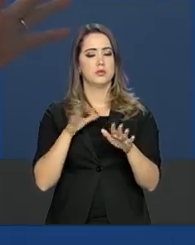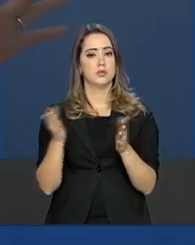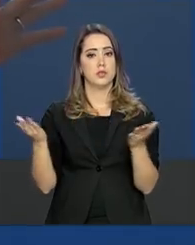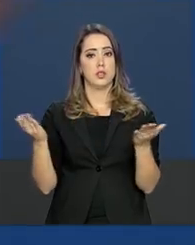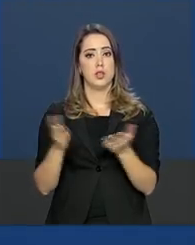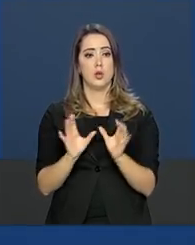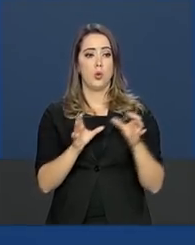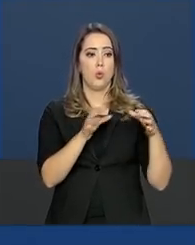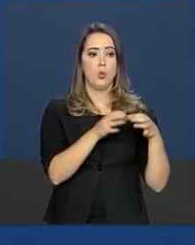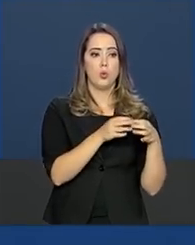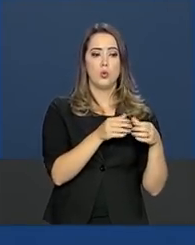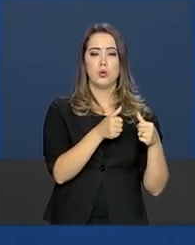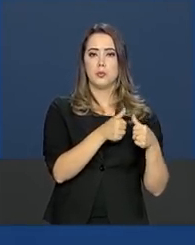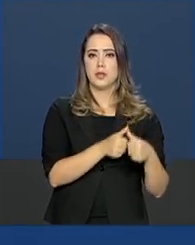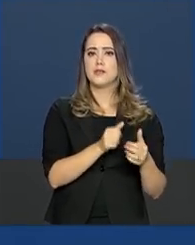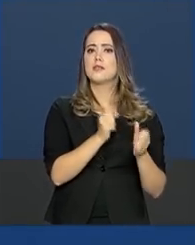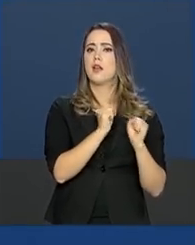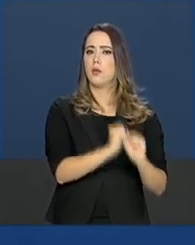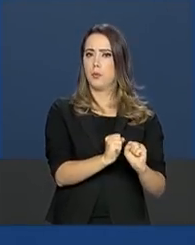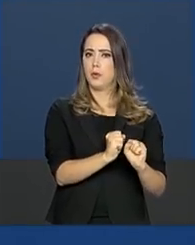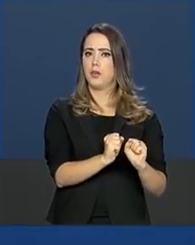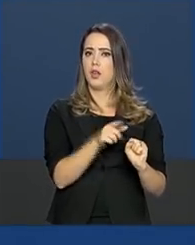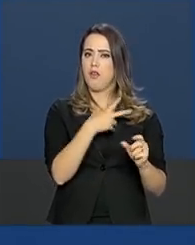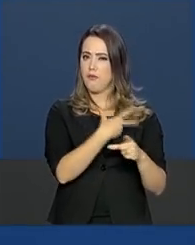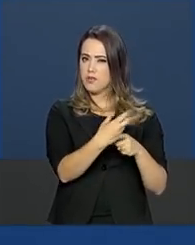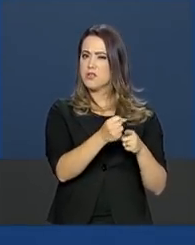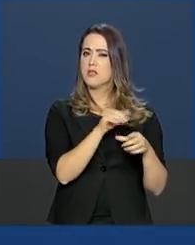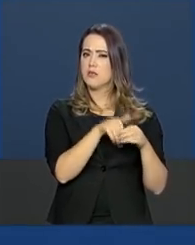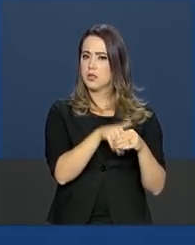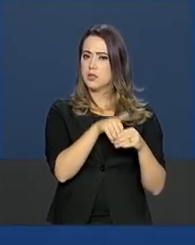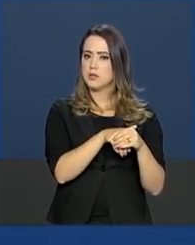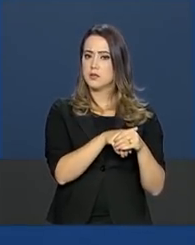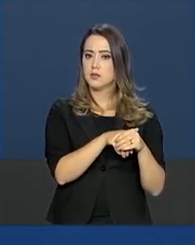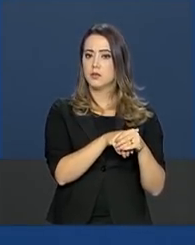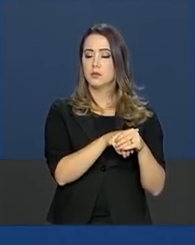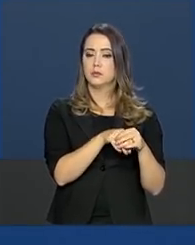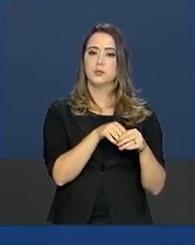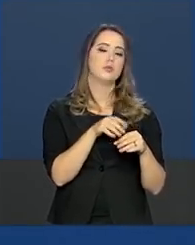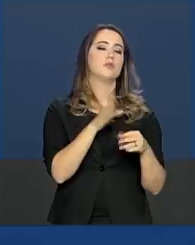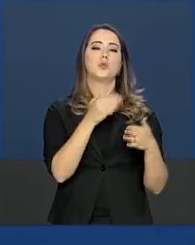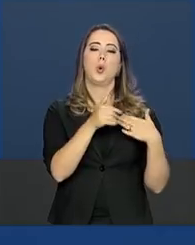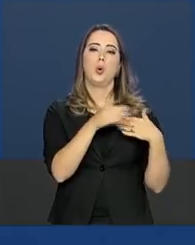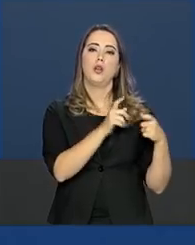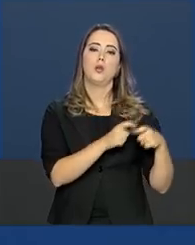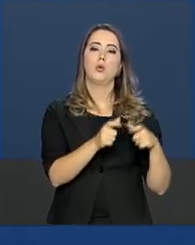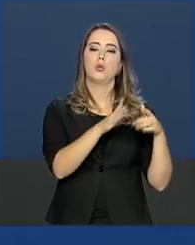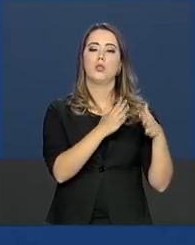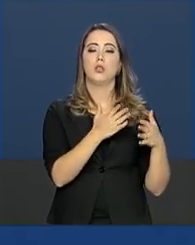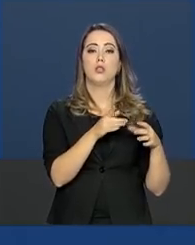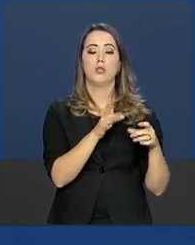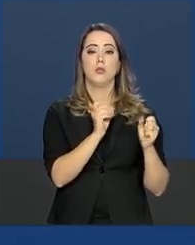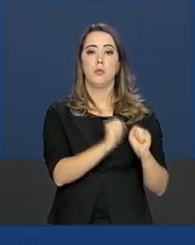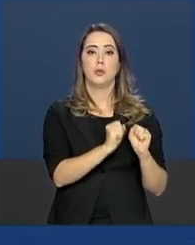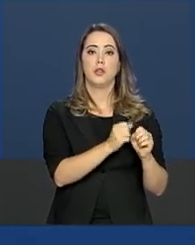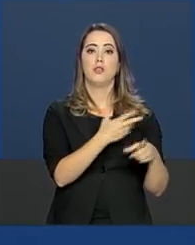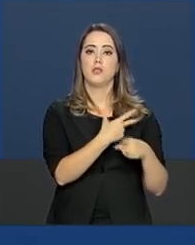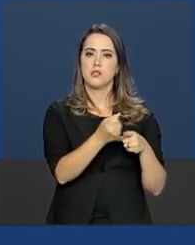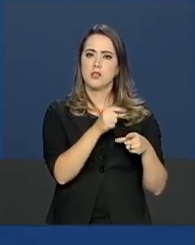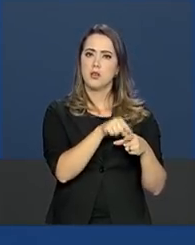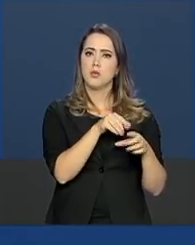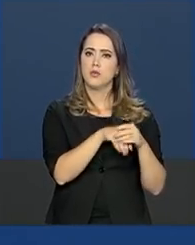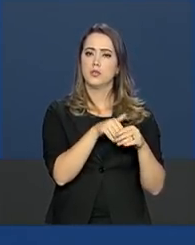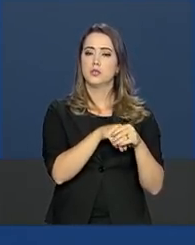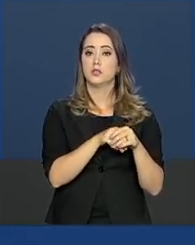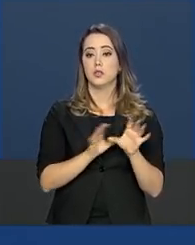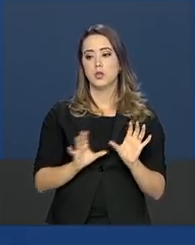situação, ou seja, aqueles que venceram a eleição no município, no estado, na União, e aqueles que